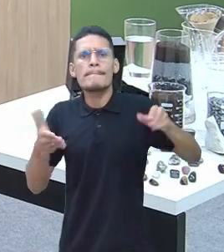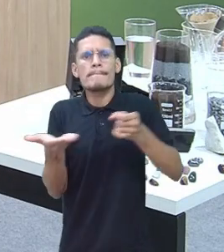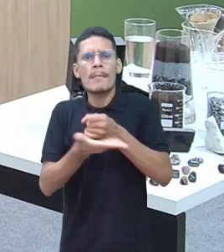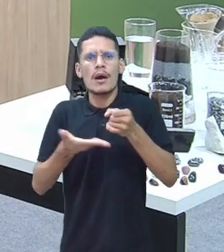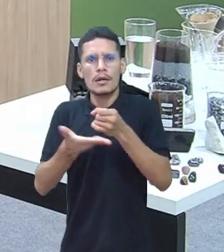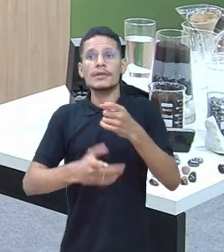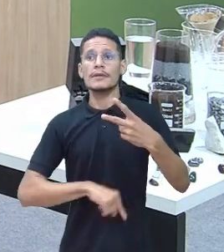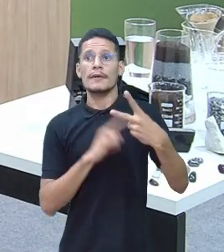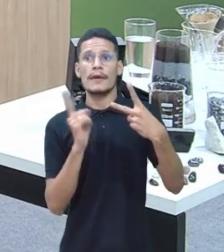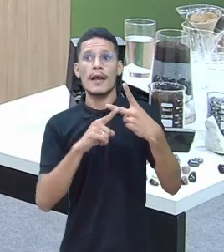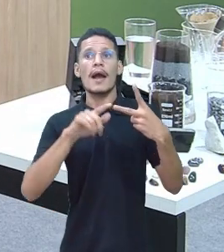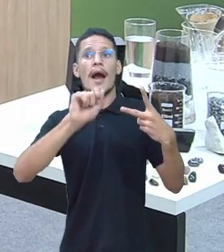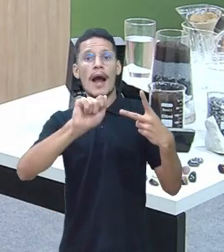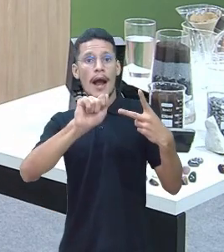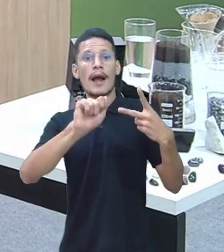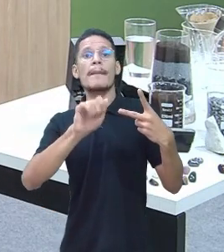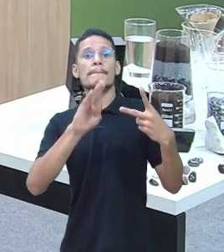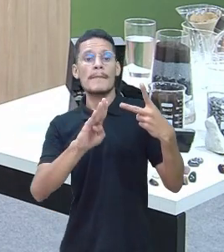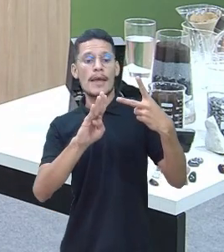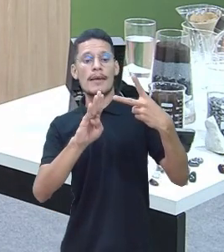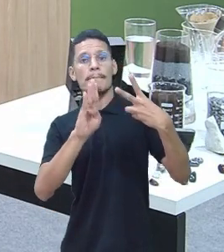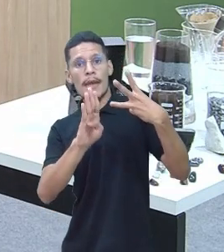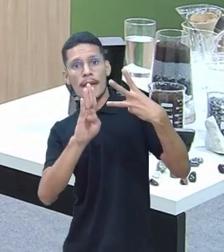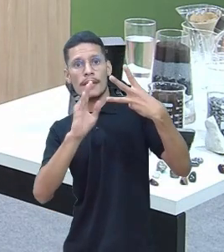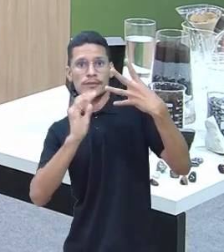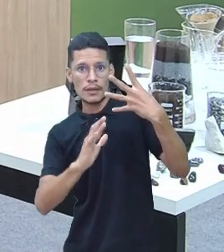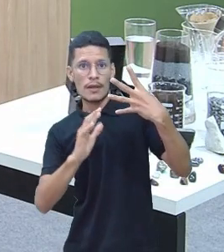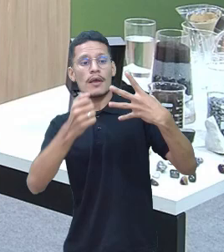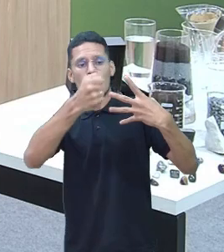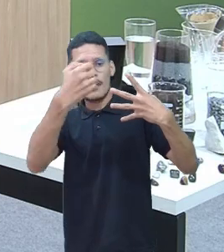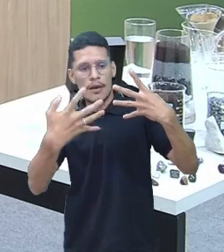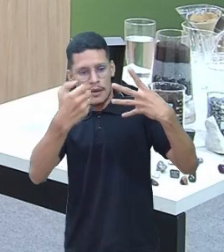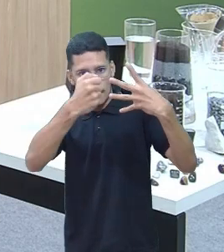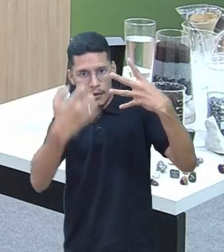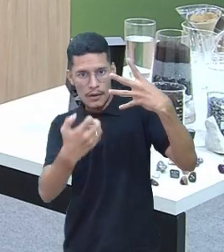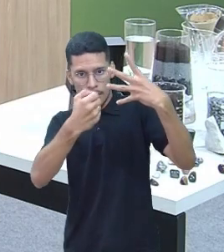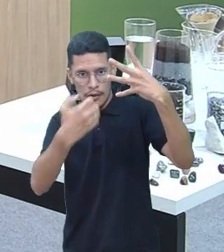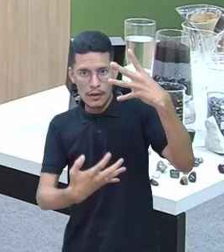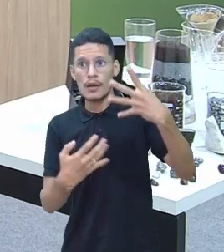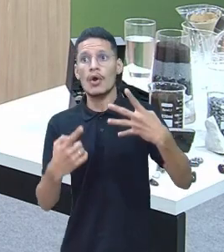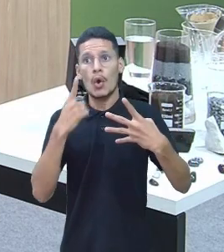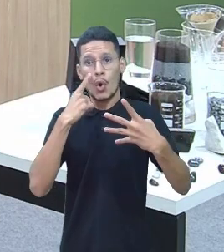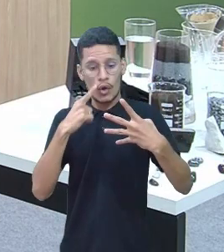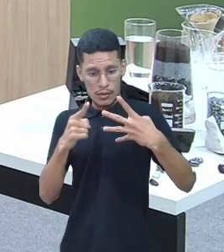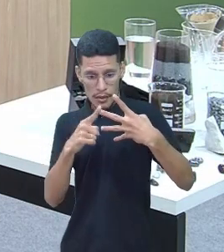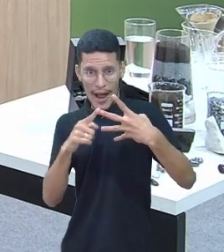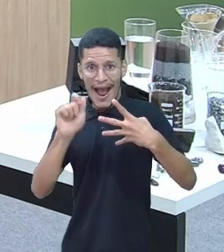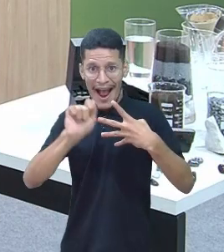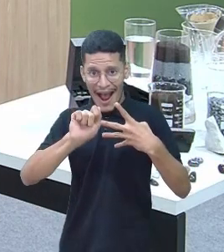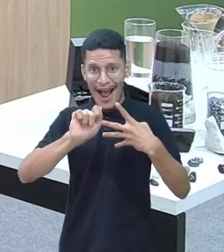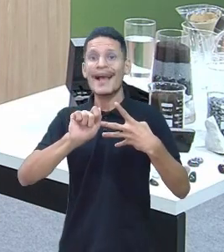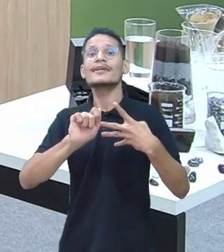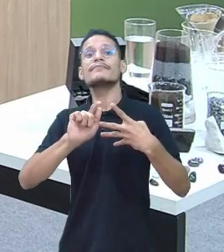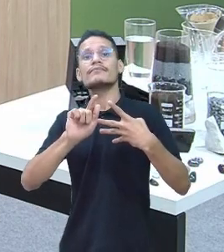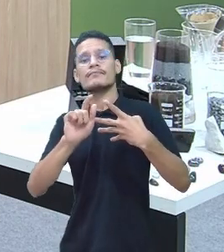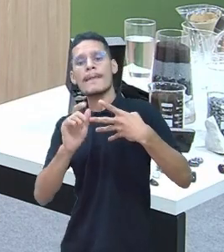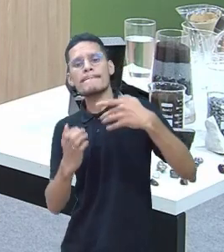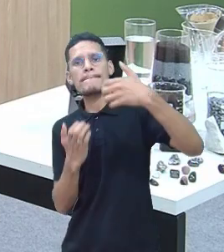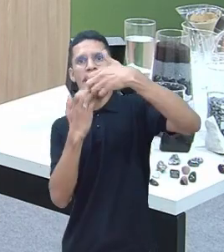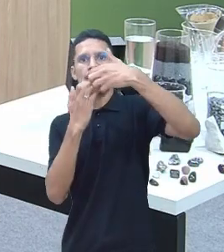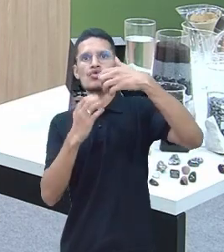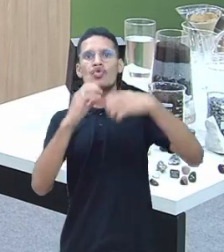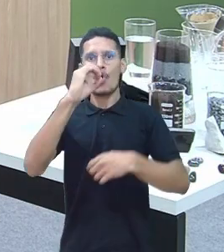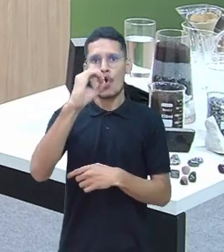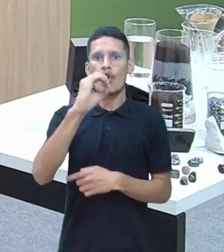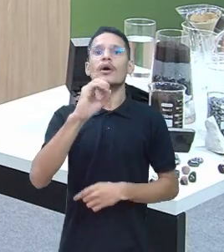O horizonte A, B e C, cada um com as suas características. Aquele que está mais próximo do horizonte O, consequentemente,